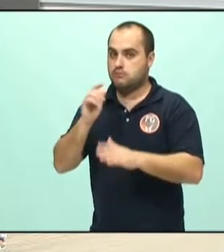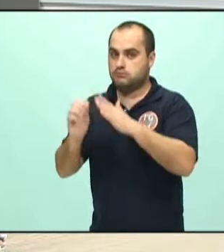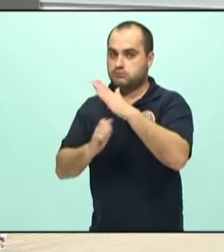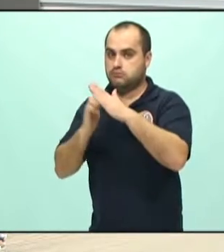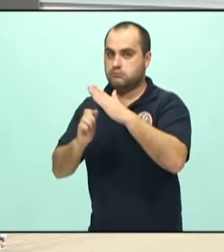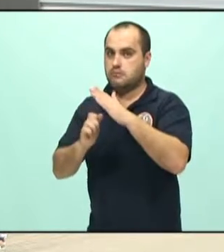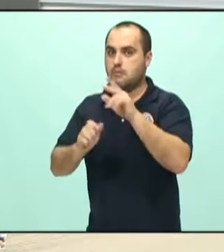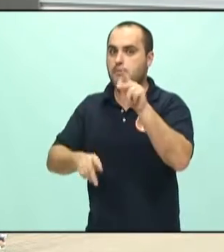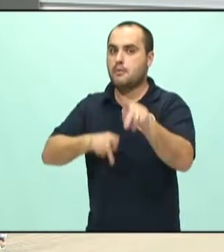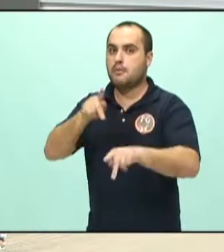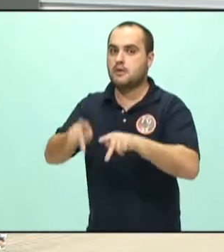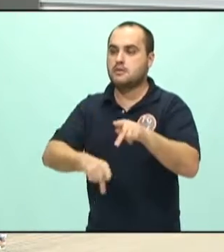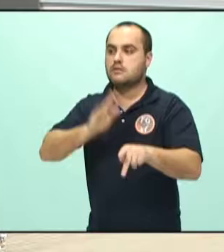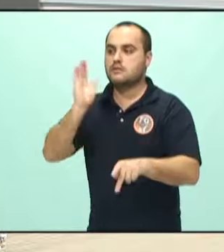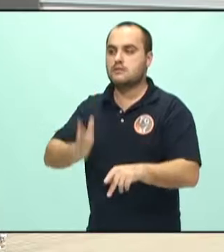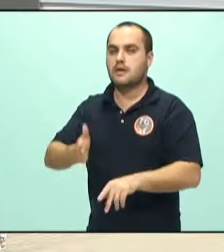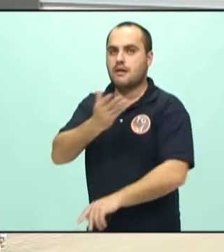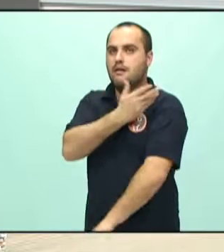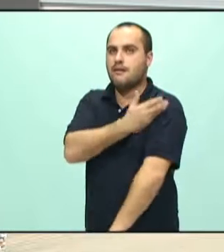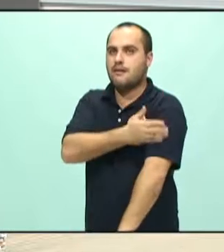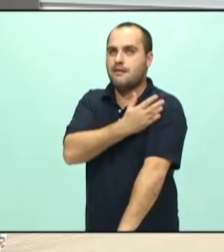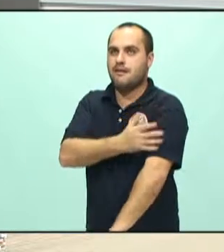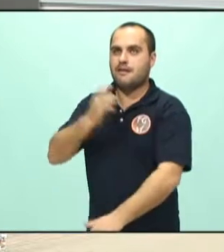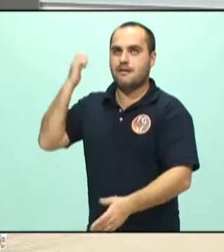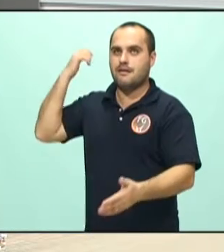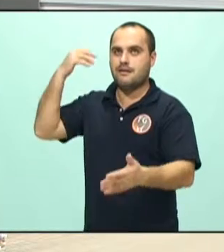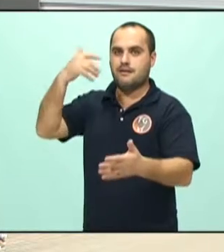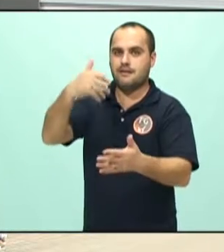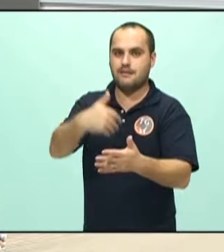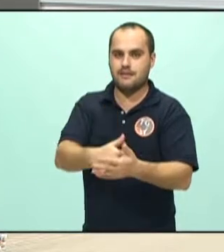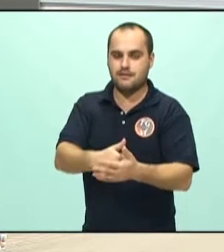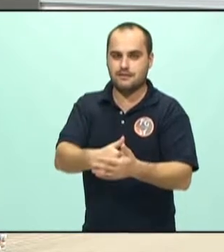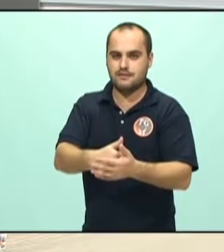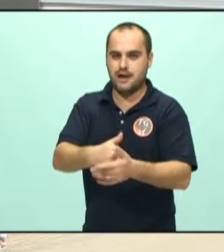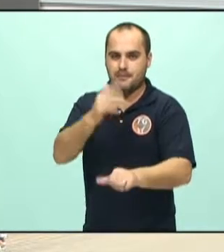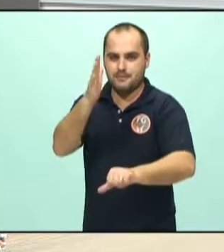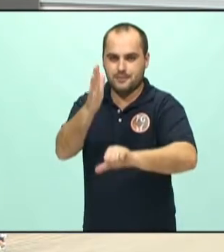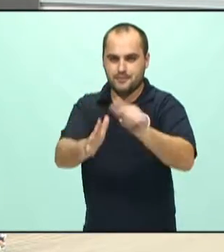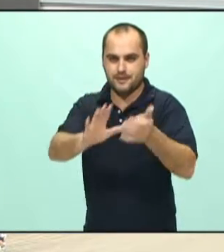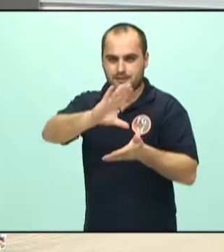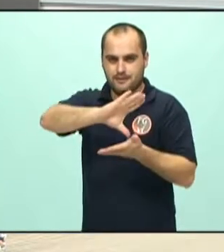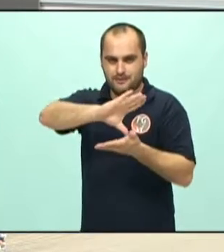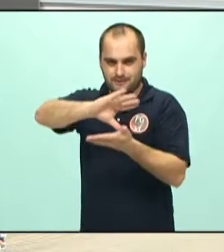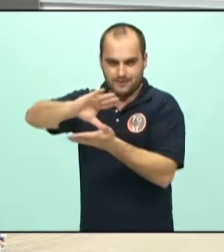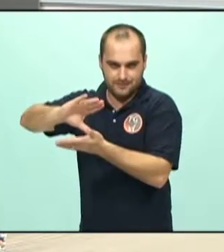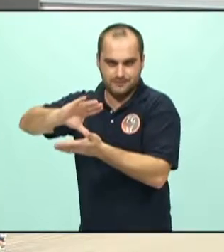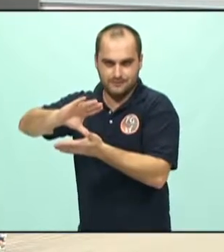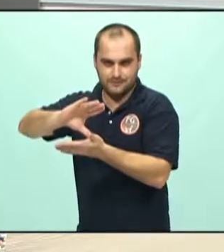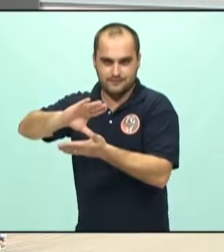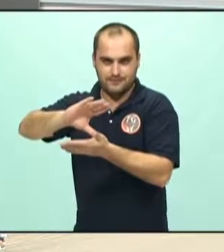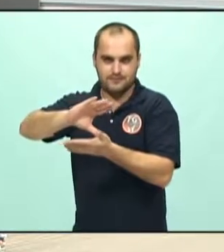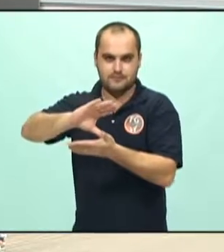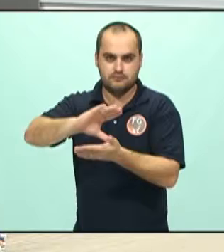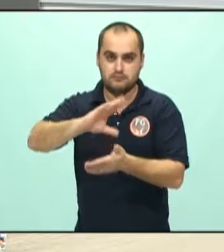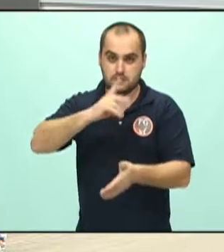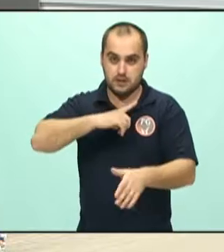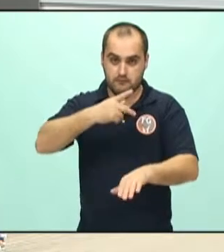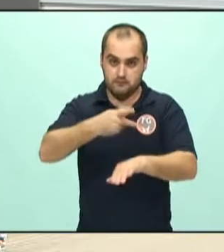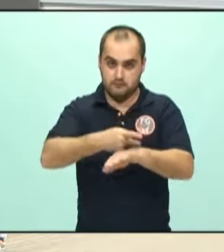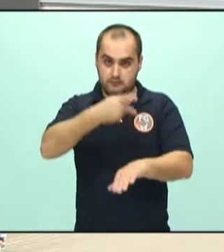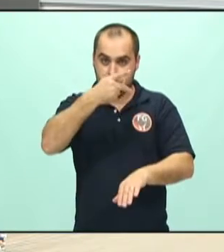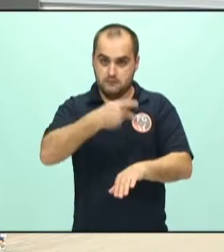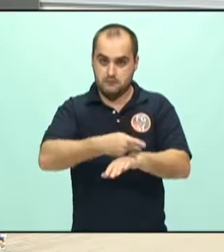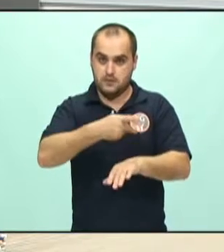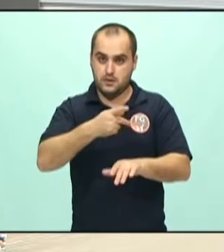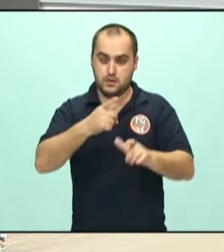vem sido transformada por que os eventos desde 2010 da primeira volvo em onde nós fomos até premiado com uma parada mais